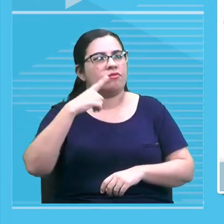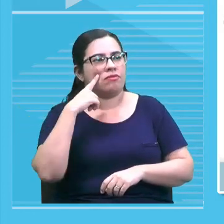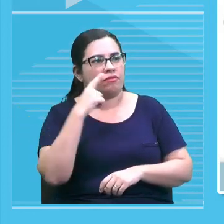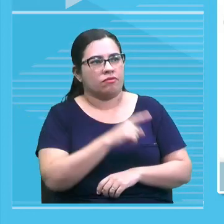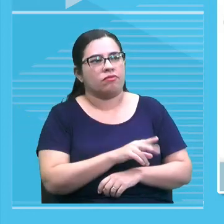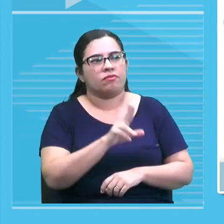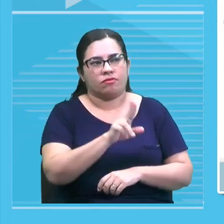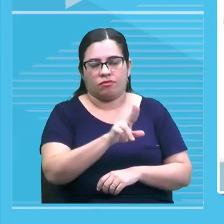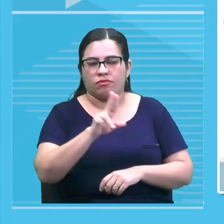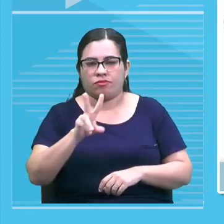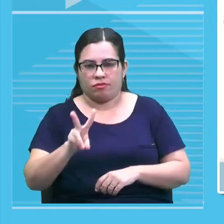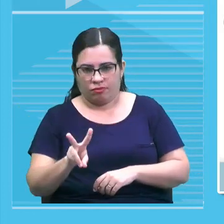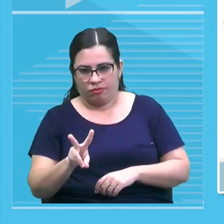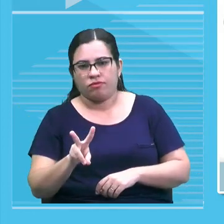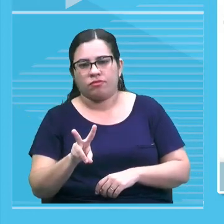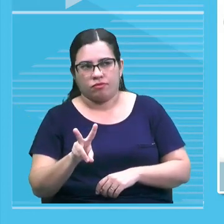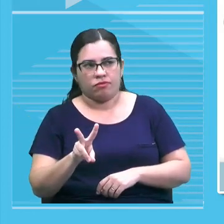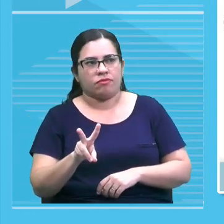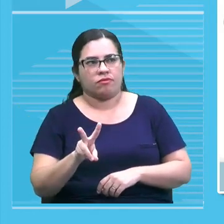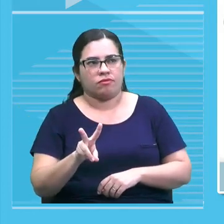ultra violeta